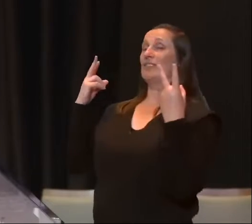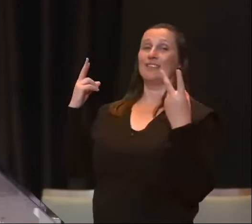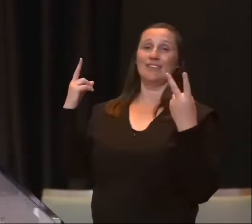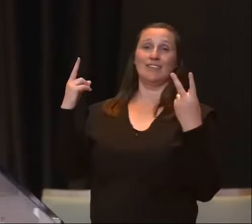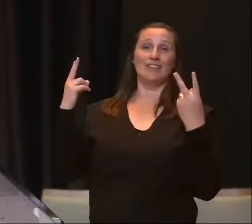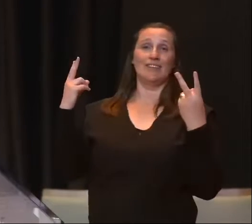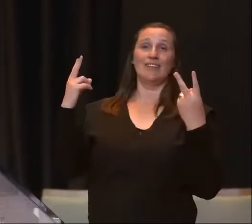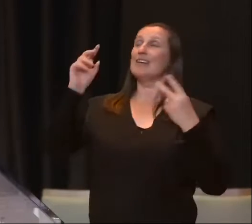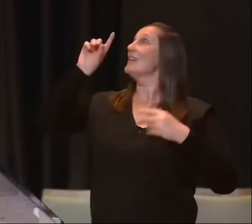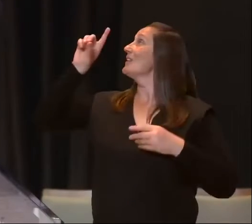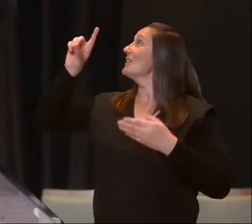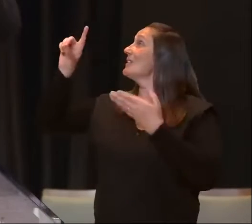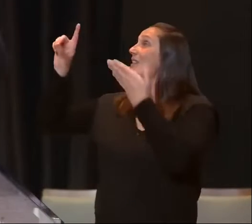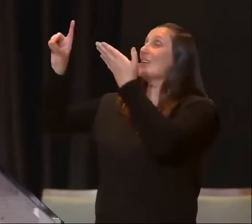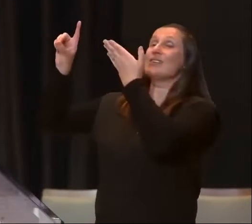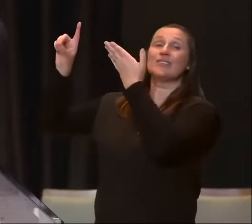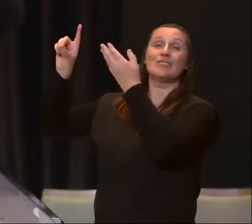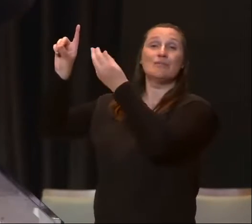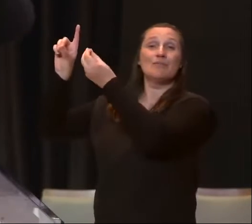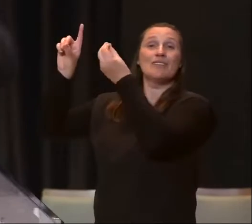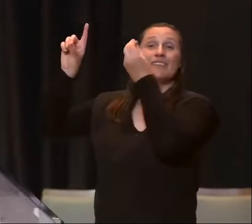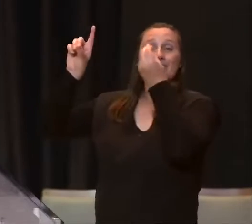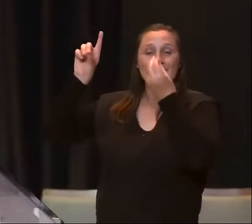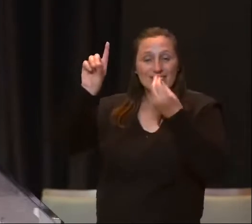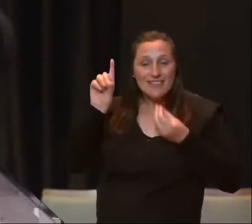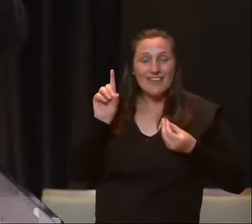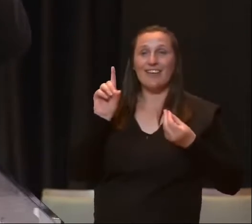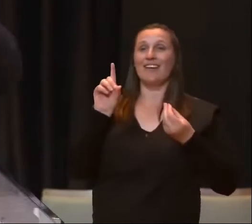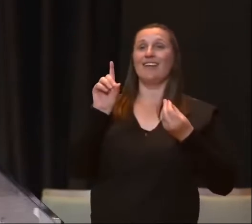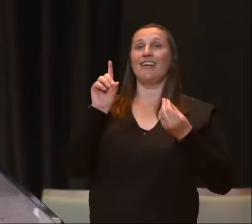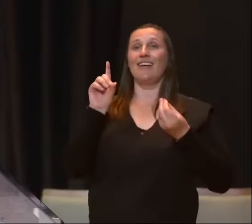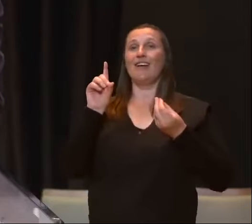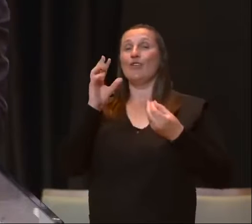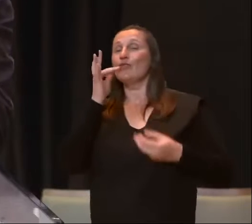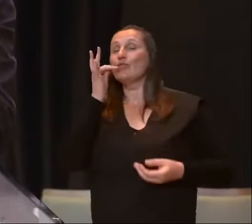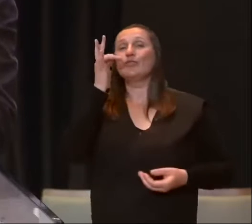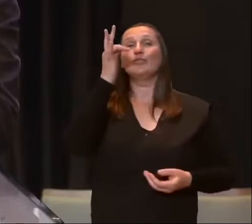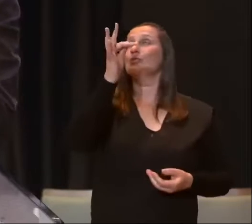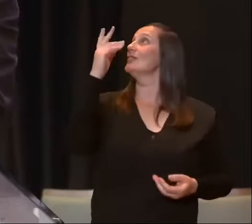cálice. És Tu que garantes o meu futuro.